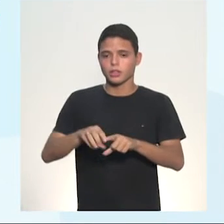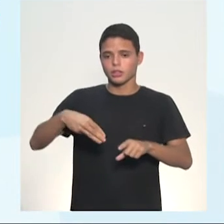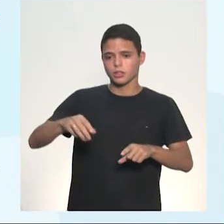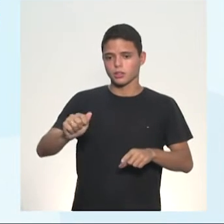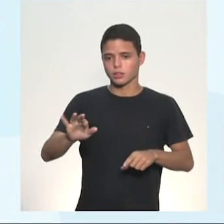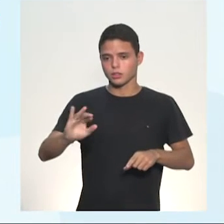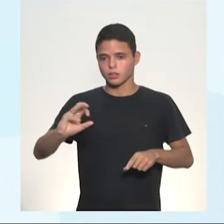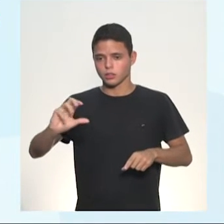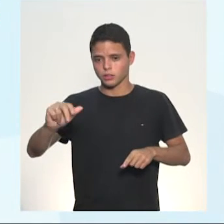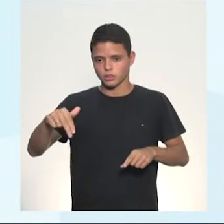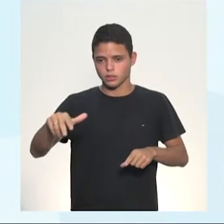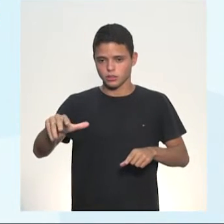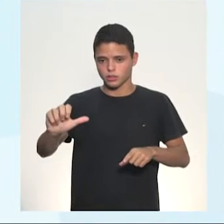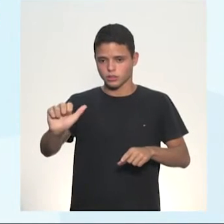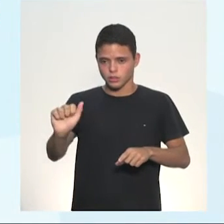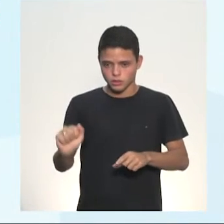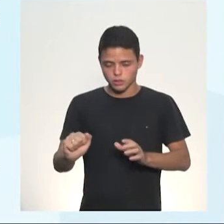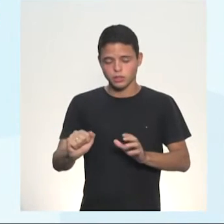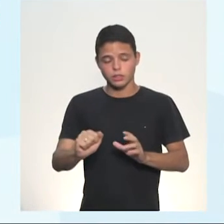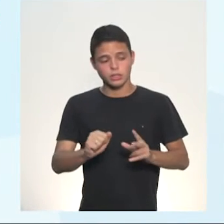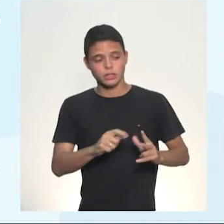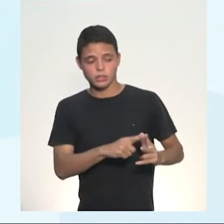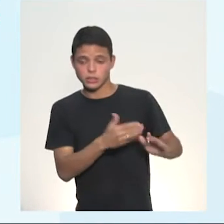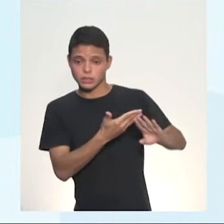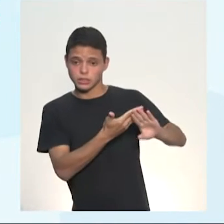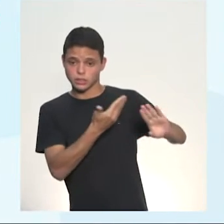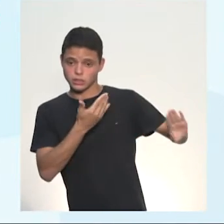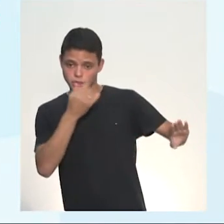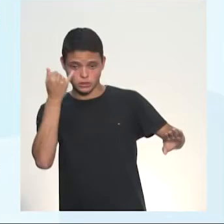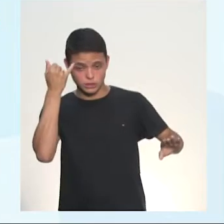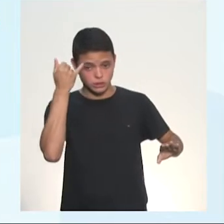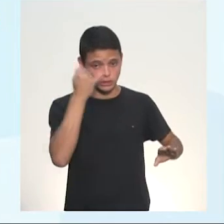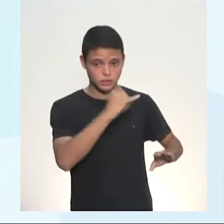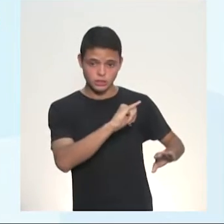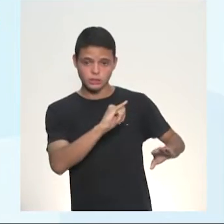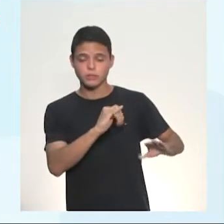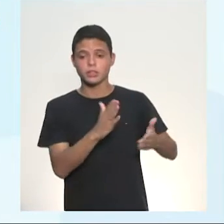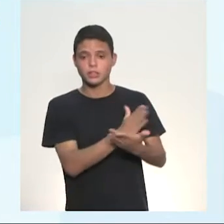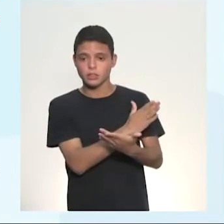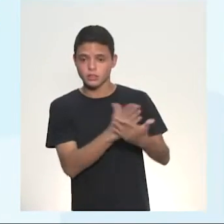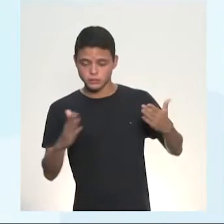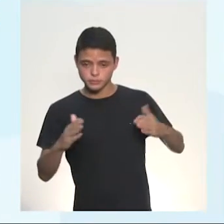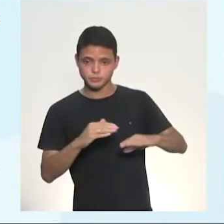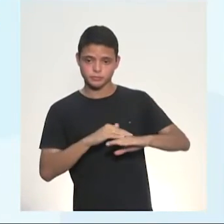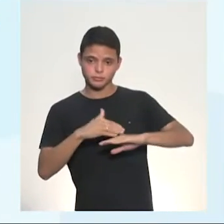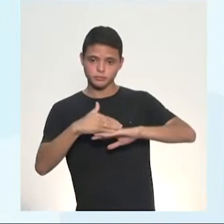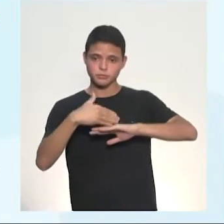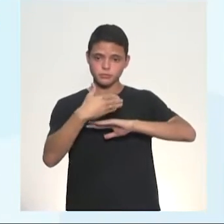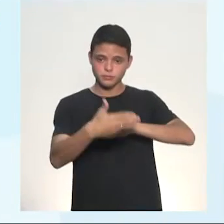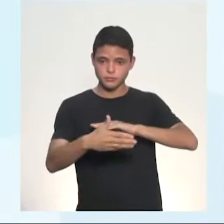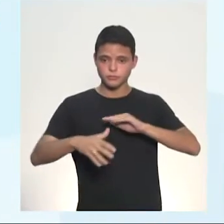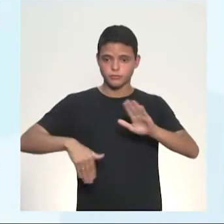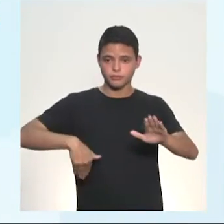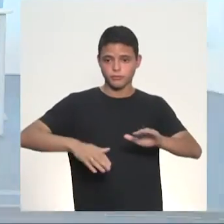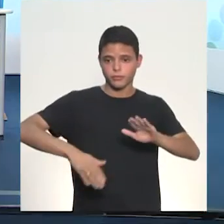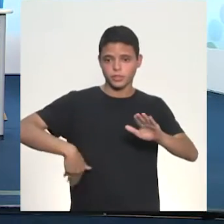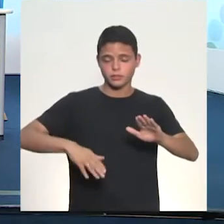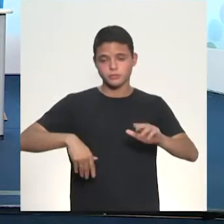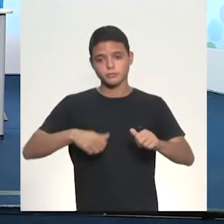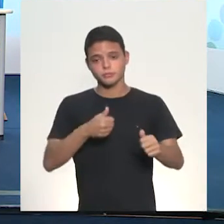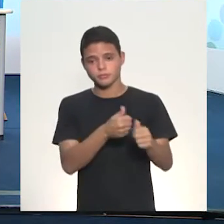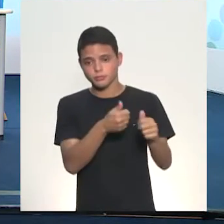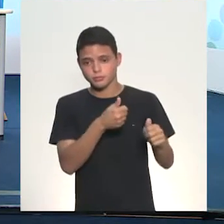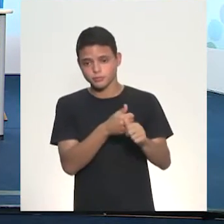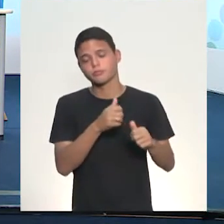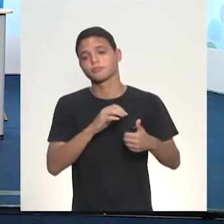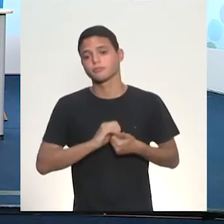que algas se acumulem em um único local da costa e também as impedem de alcançar superfícies litorâneas e dificultar a vida marinha nesses locais.